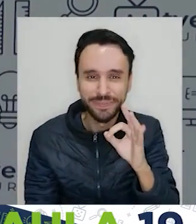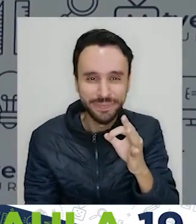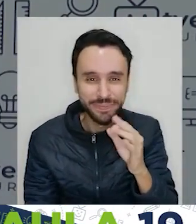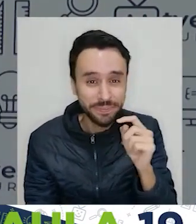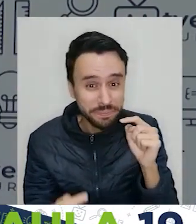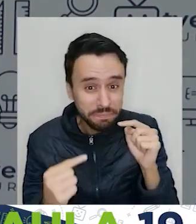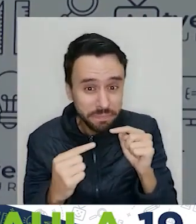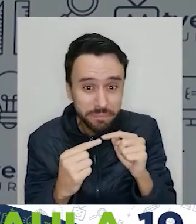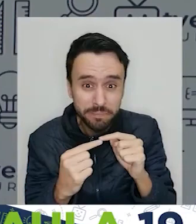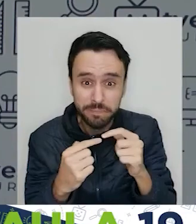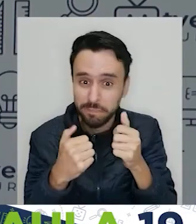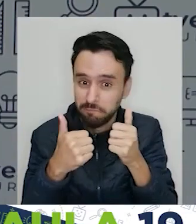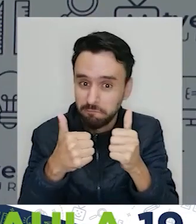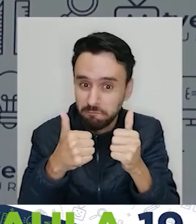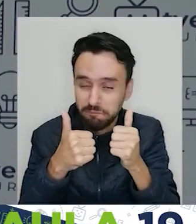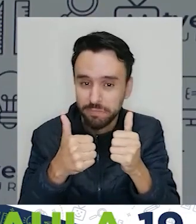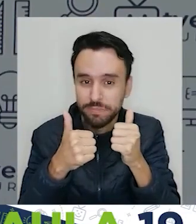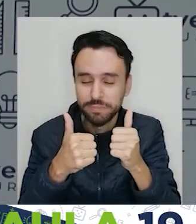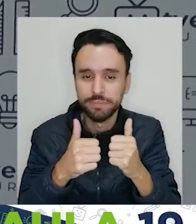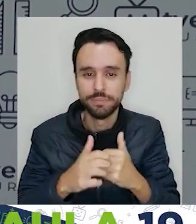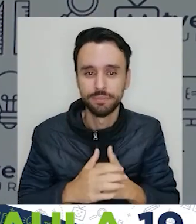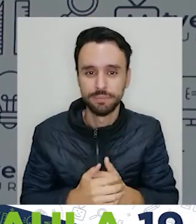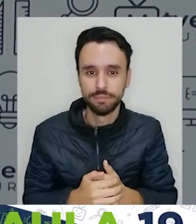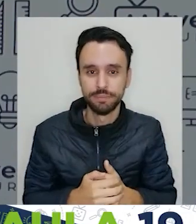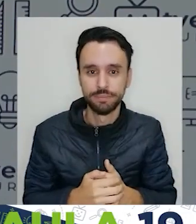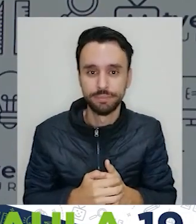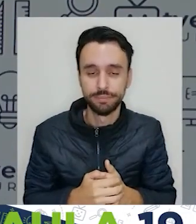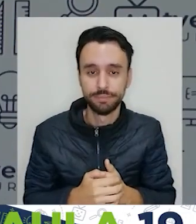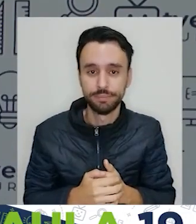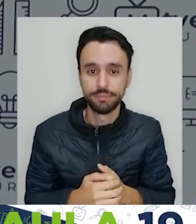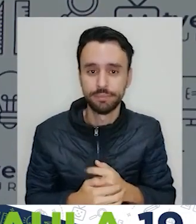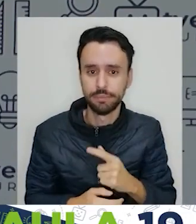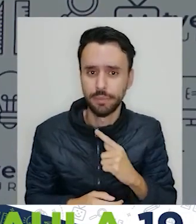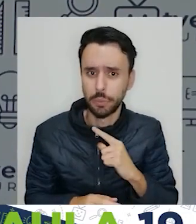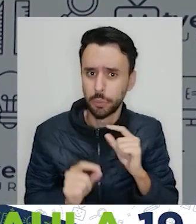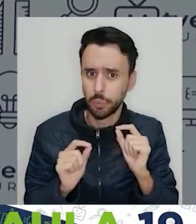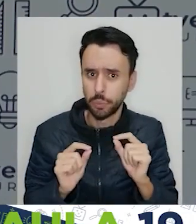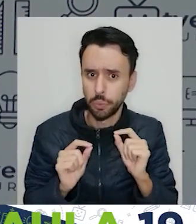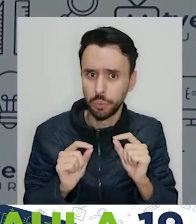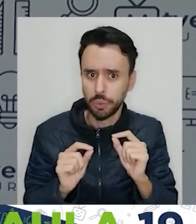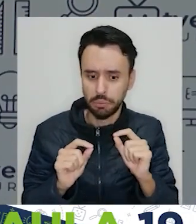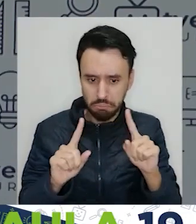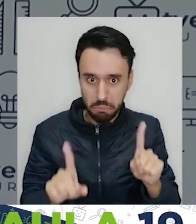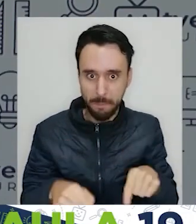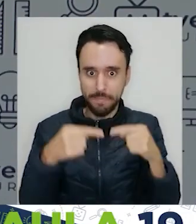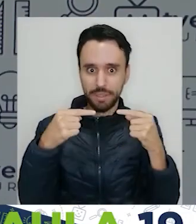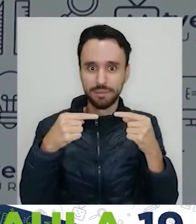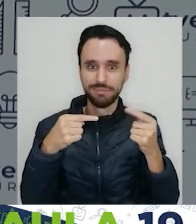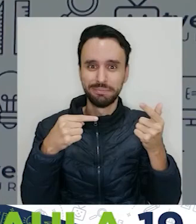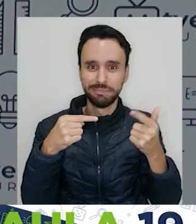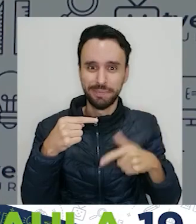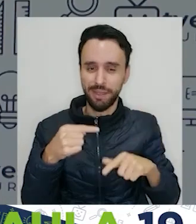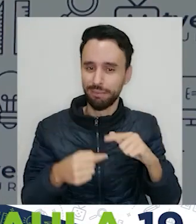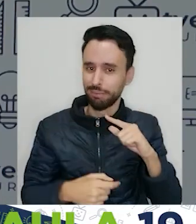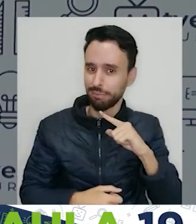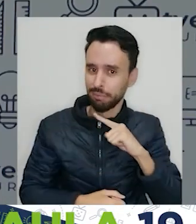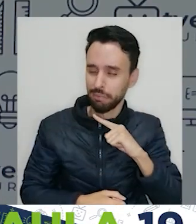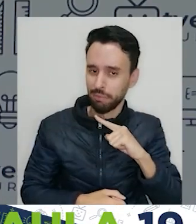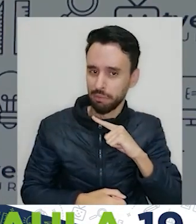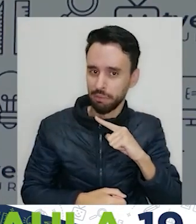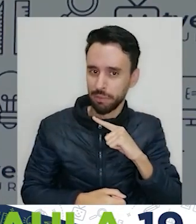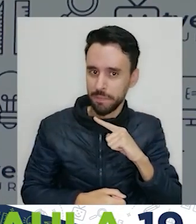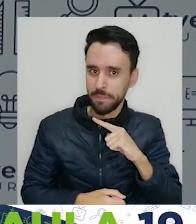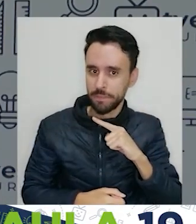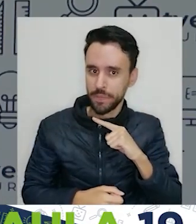pensaram? Muito bem! Mas teremos mais um desafio para vocês pensarem junto